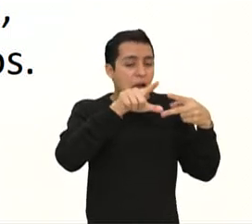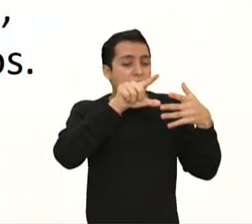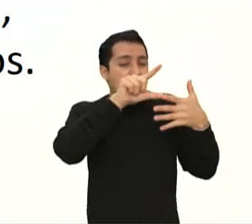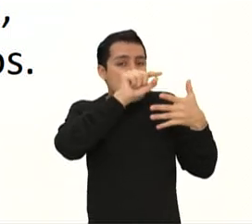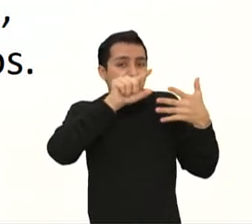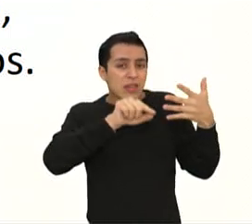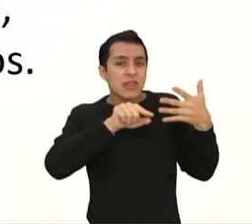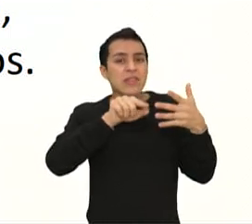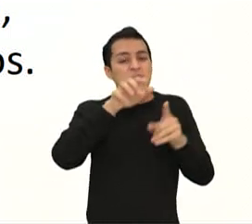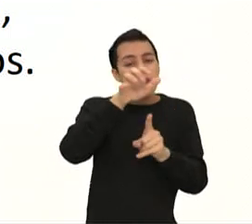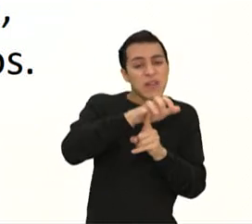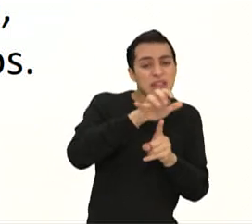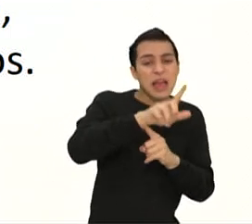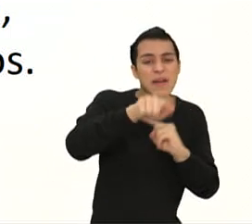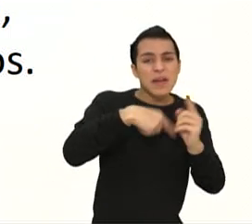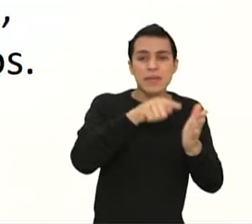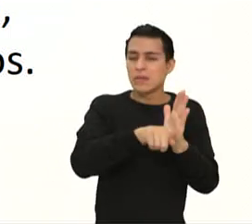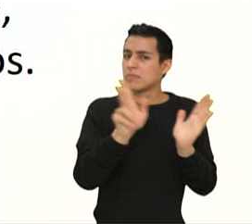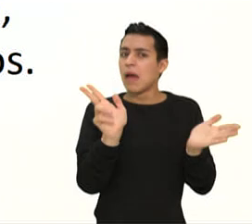pergunta.